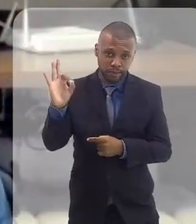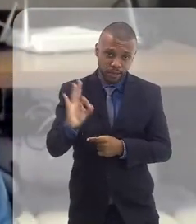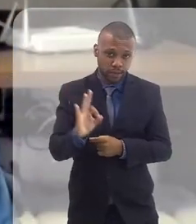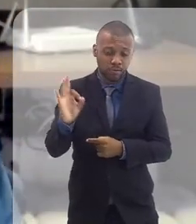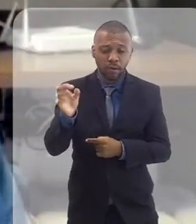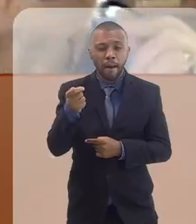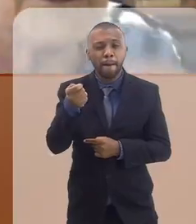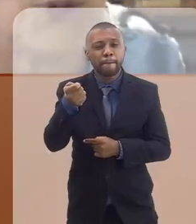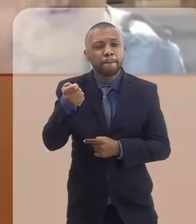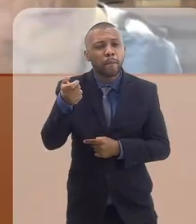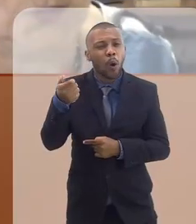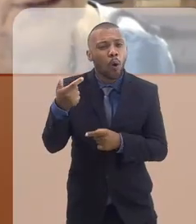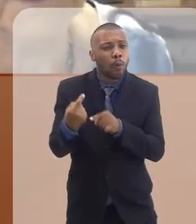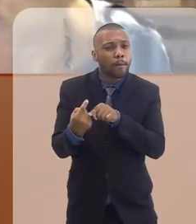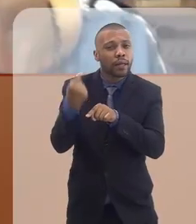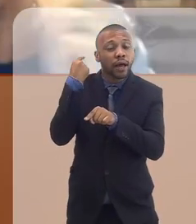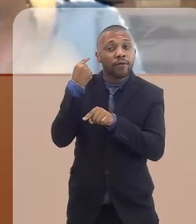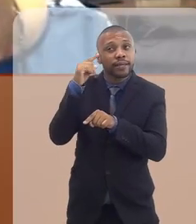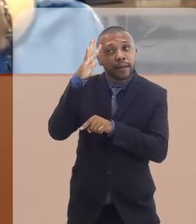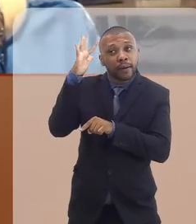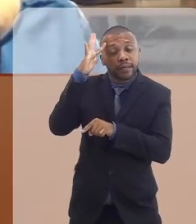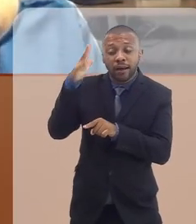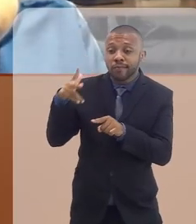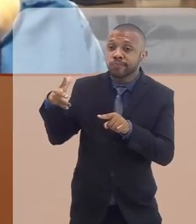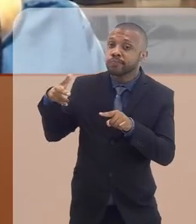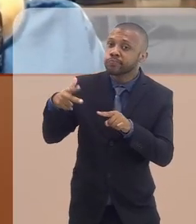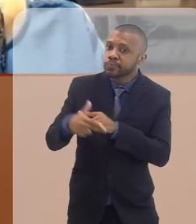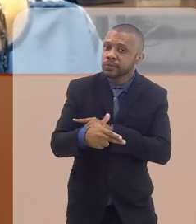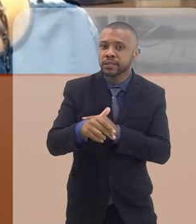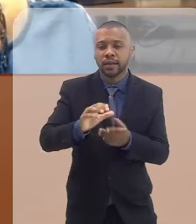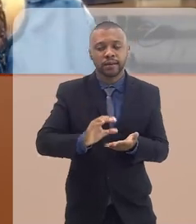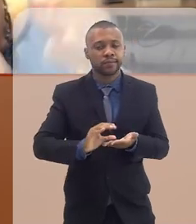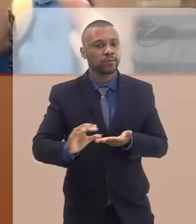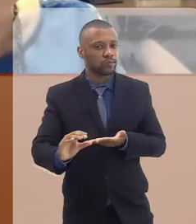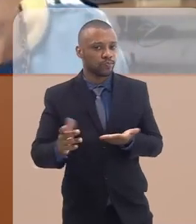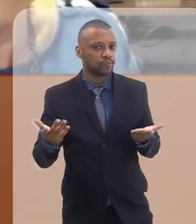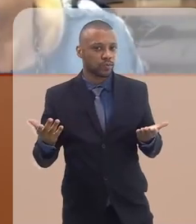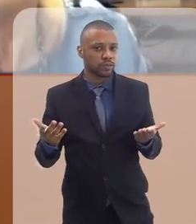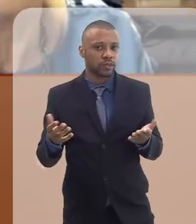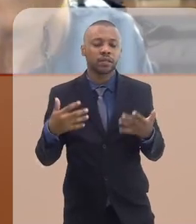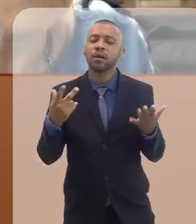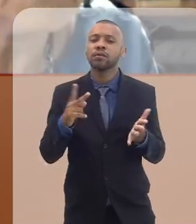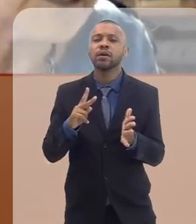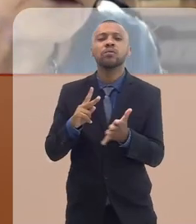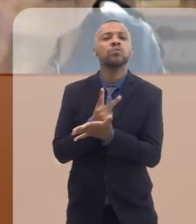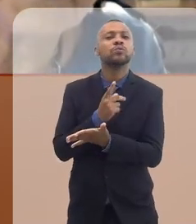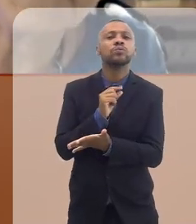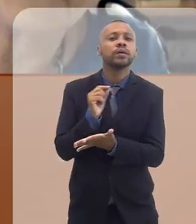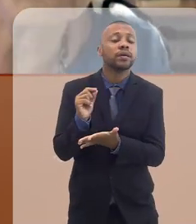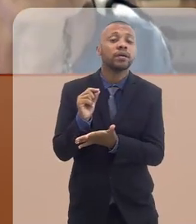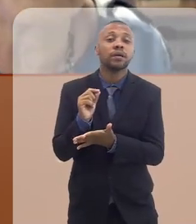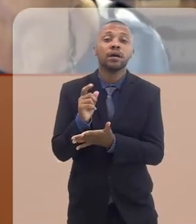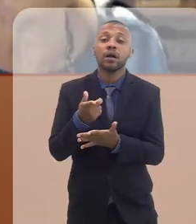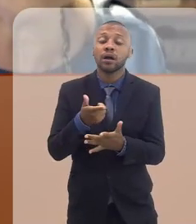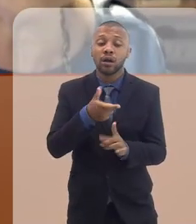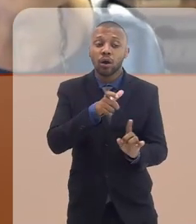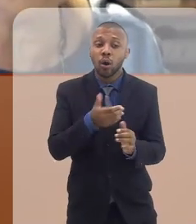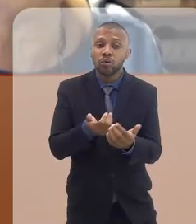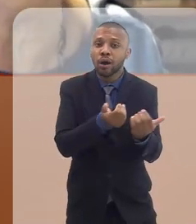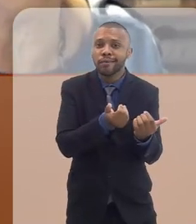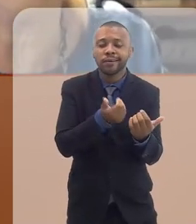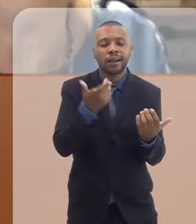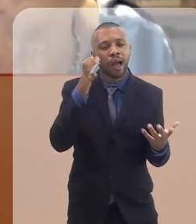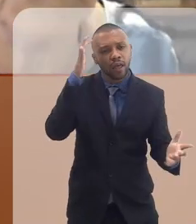30%. Já era pouco, você imagina se cortar. Então, o que está acontecendo? O jovem